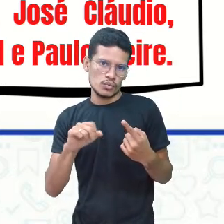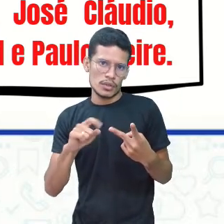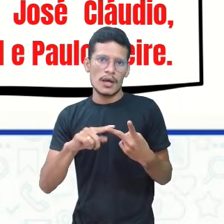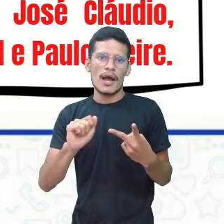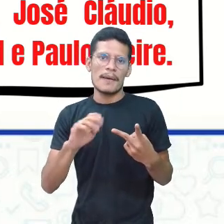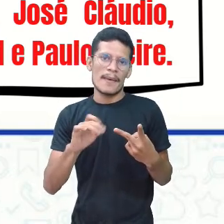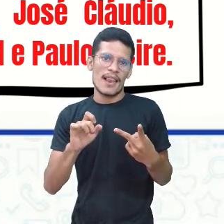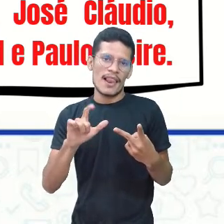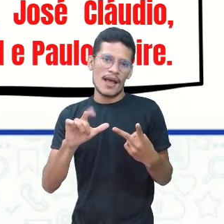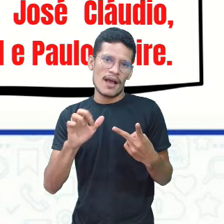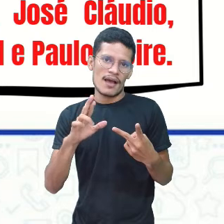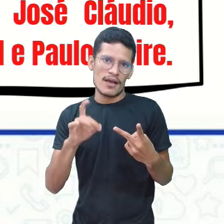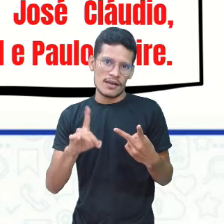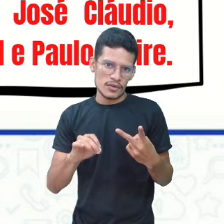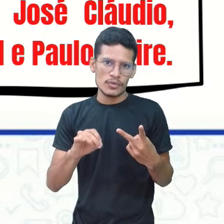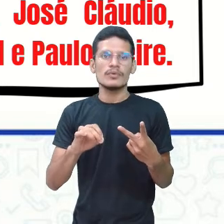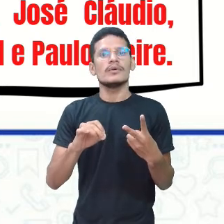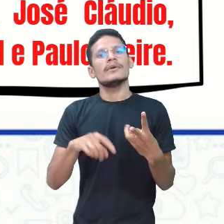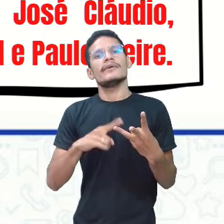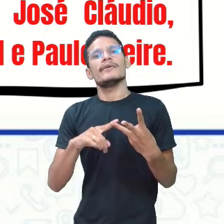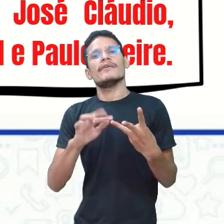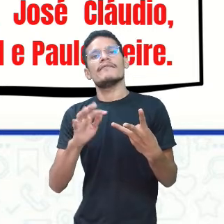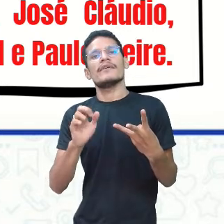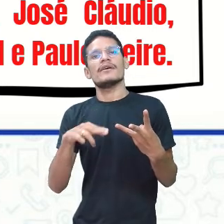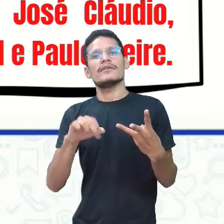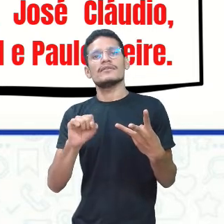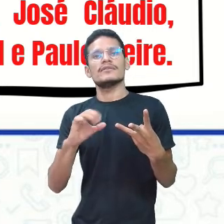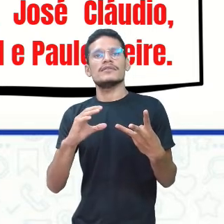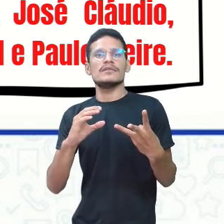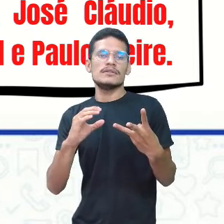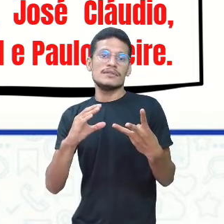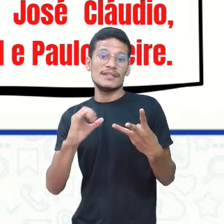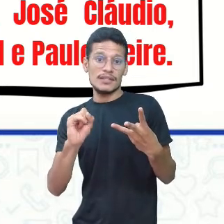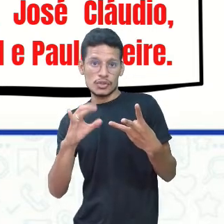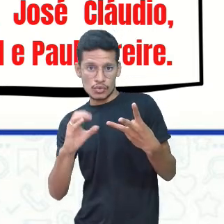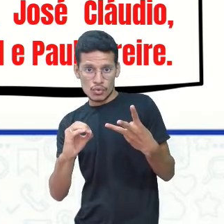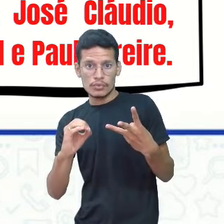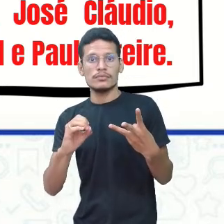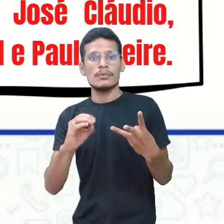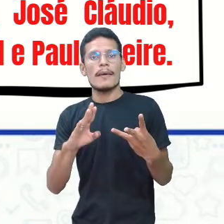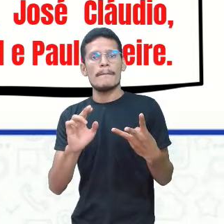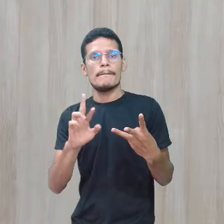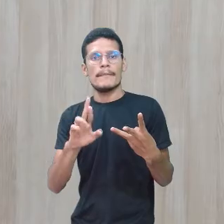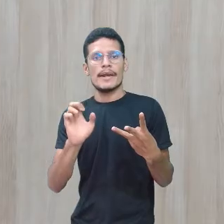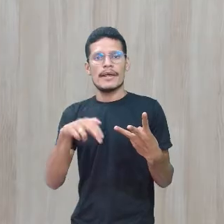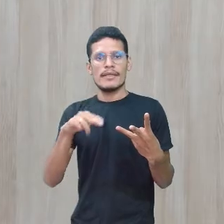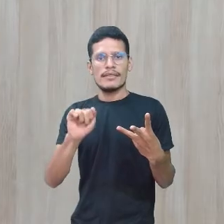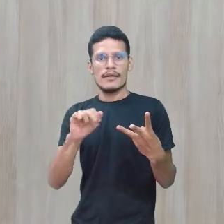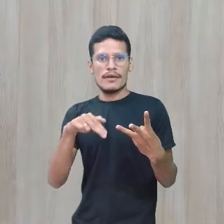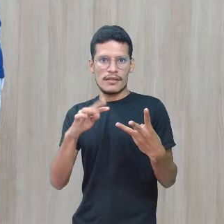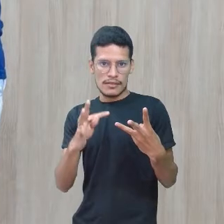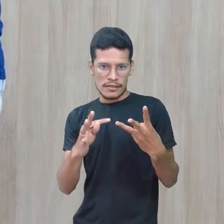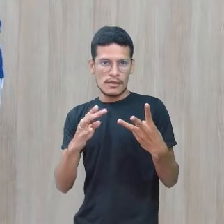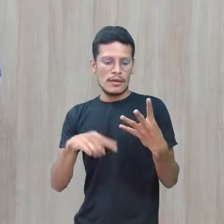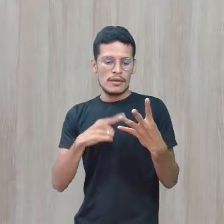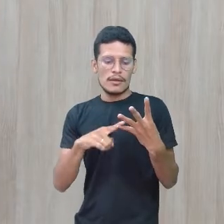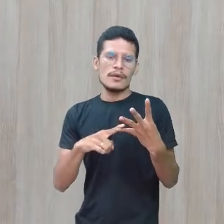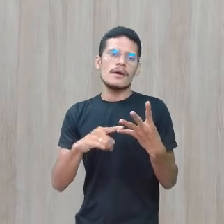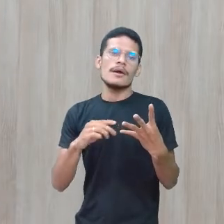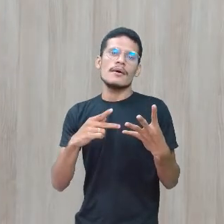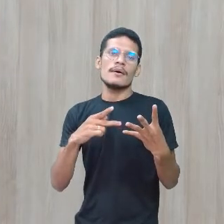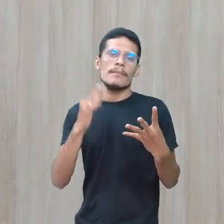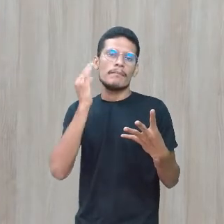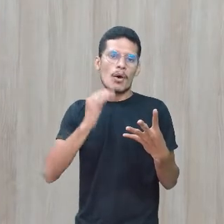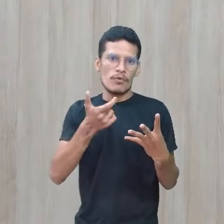Hora, o José Cláudio, o Francisco Brenan e o Paulo Freire, ok? Então, esses personagens, né,